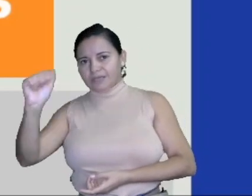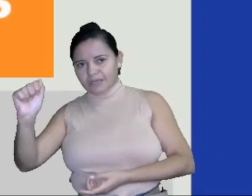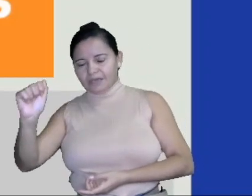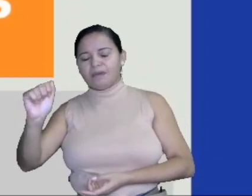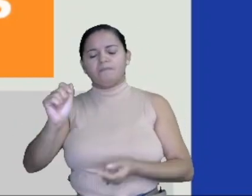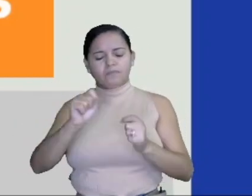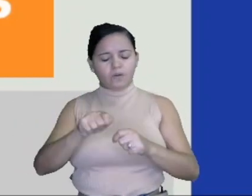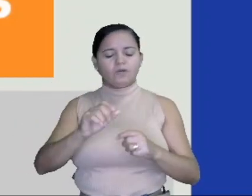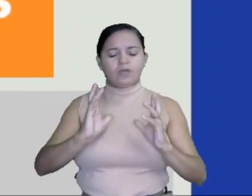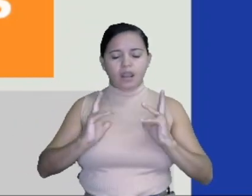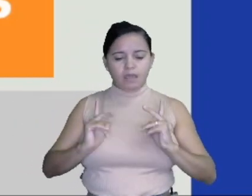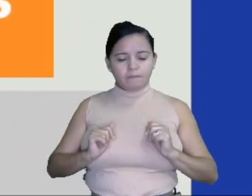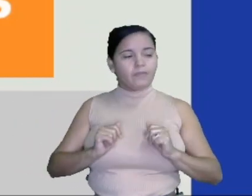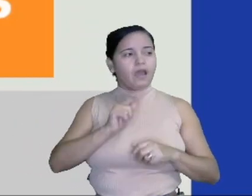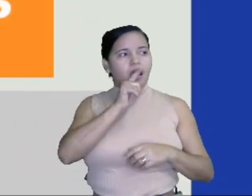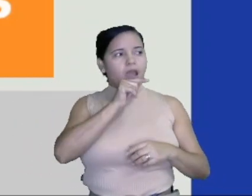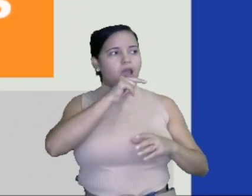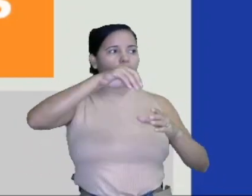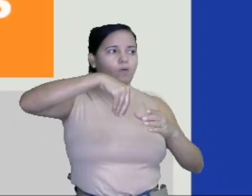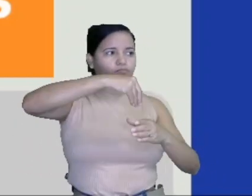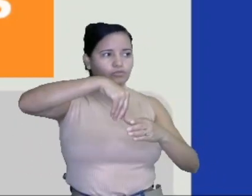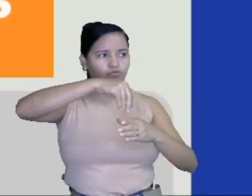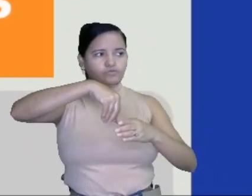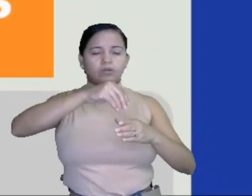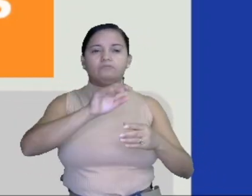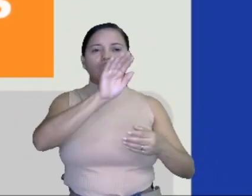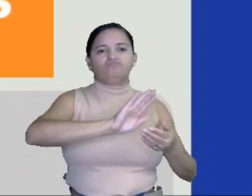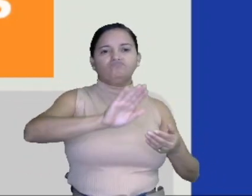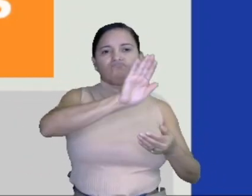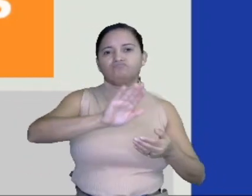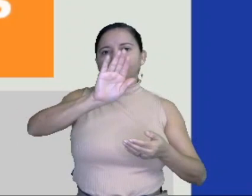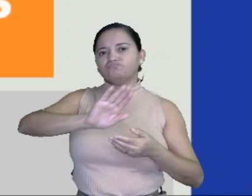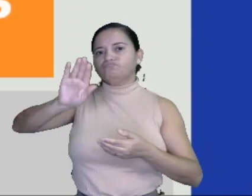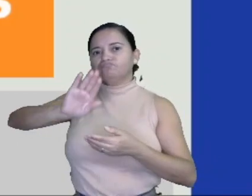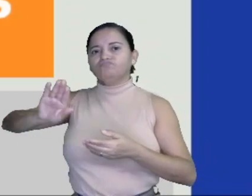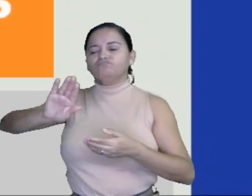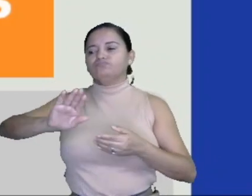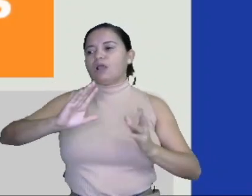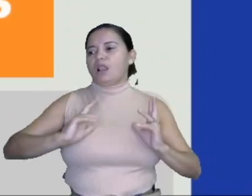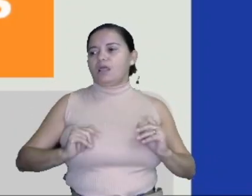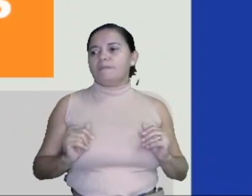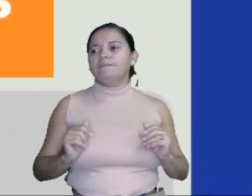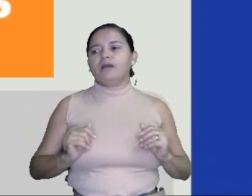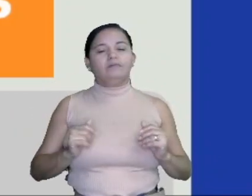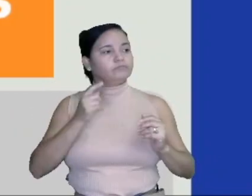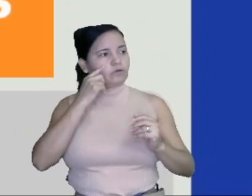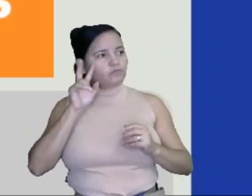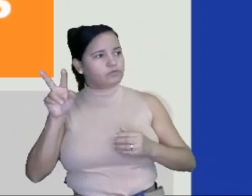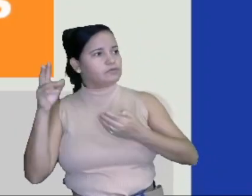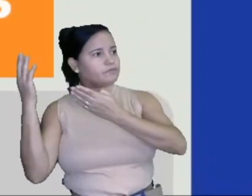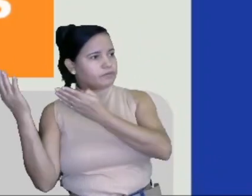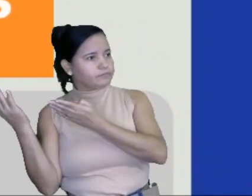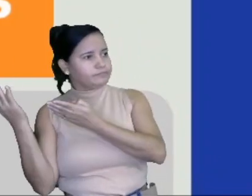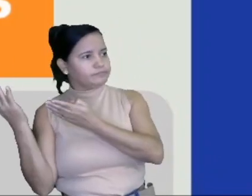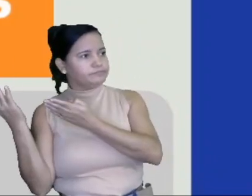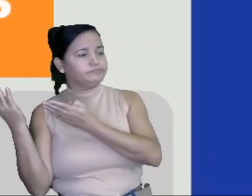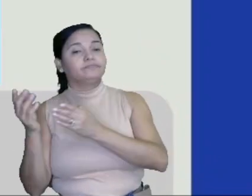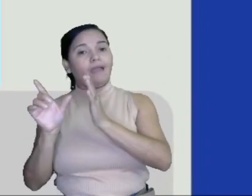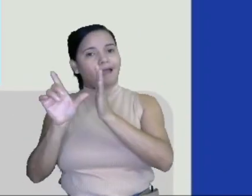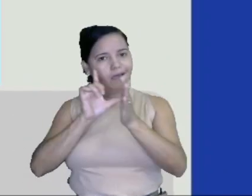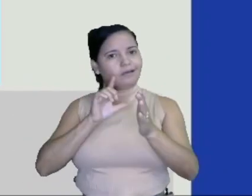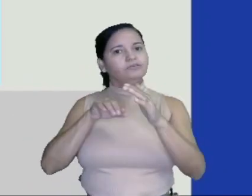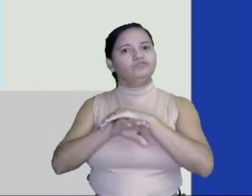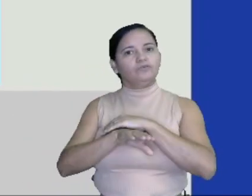tá bom? Embalagens de biscoitos, de feijão, de margarina, tudo tem que ser limpo antes de ser guardado no armário ou na